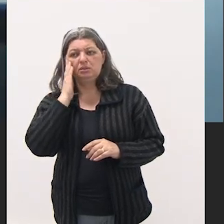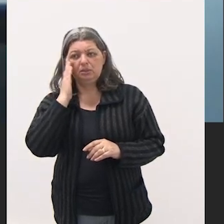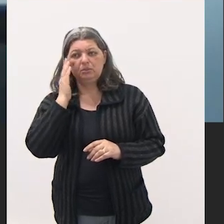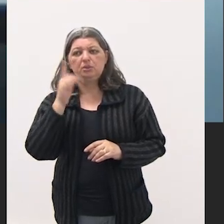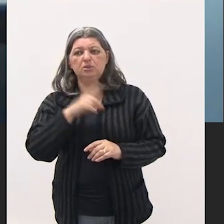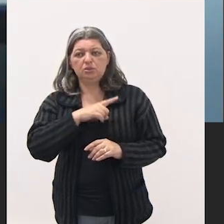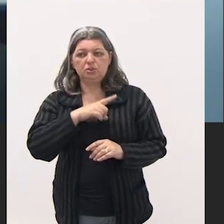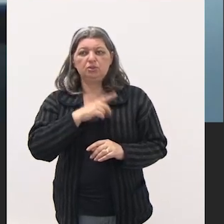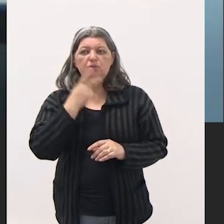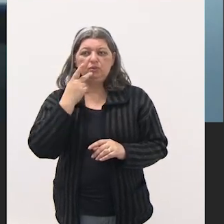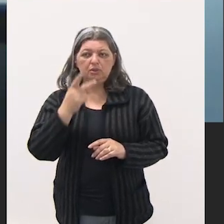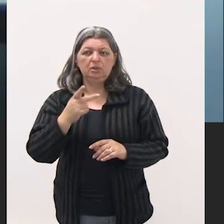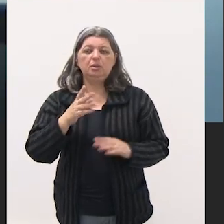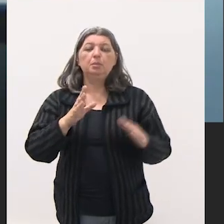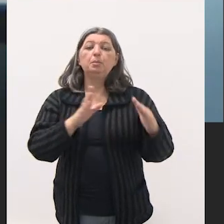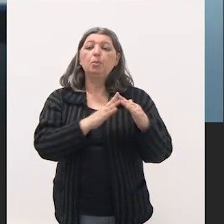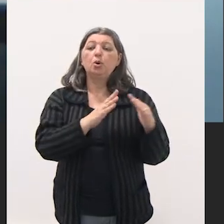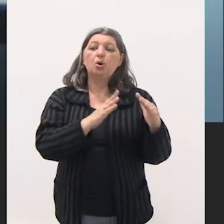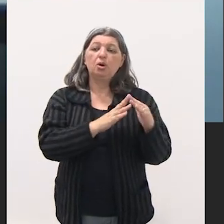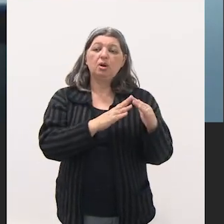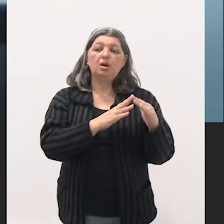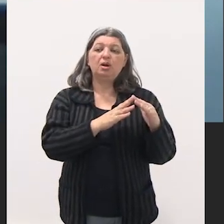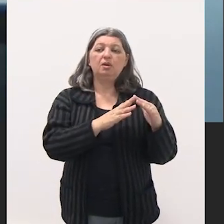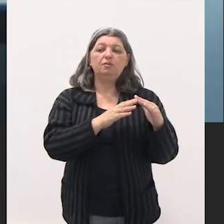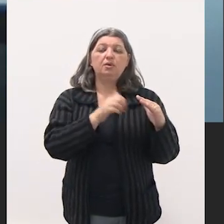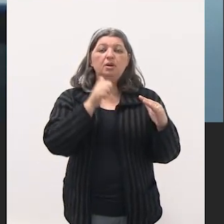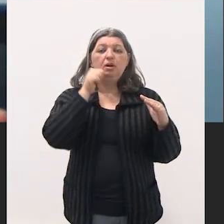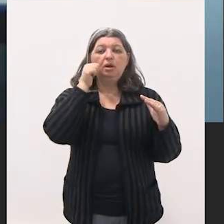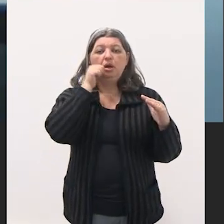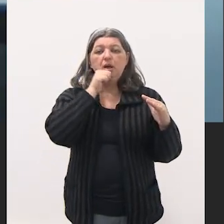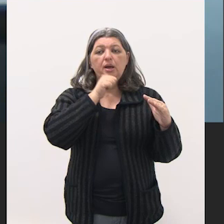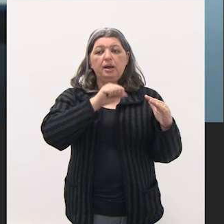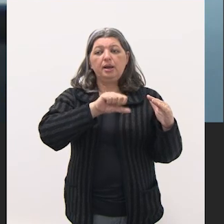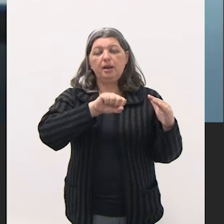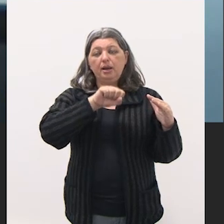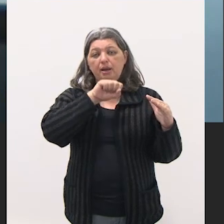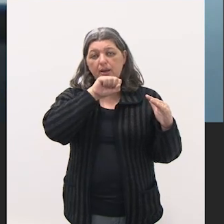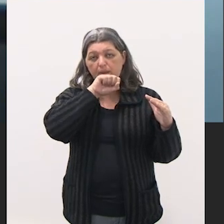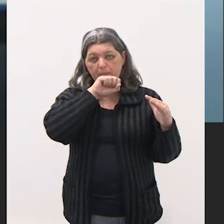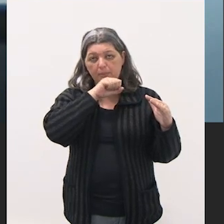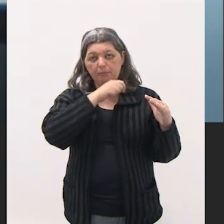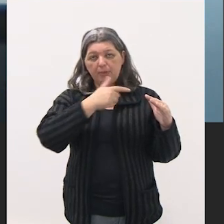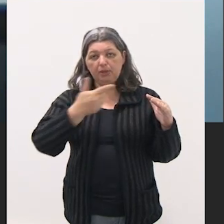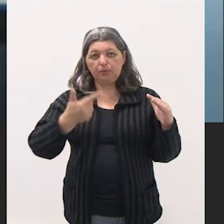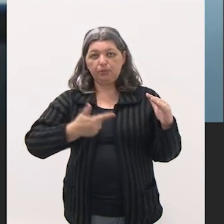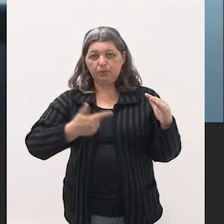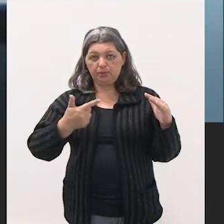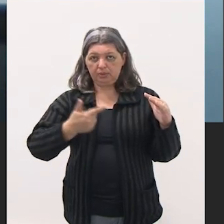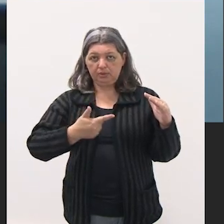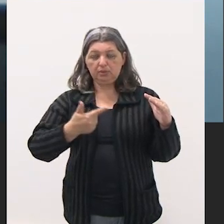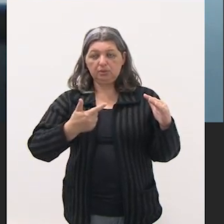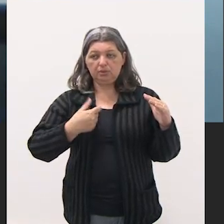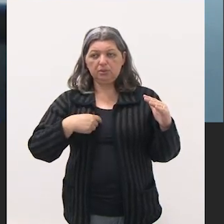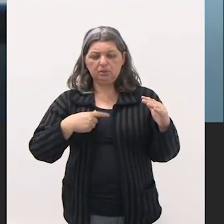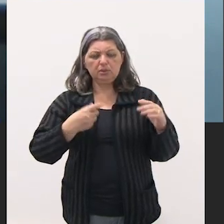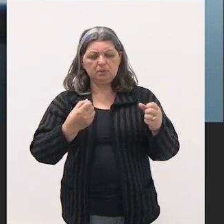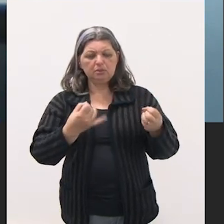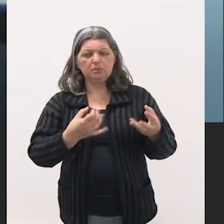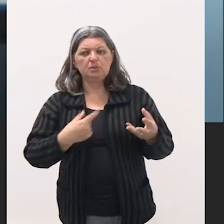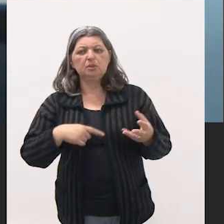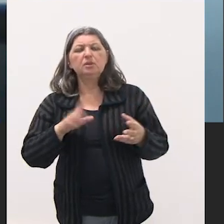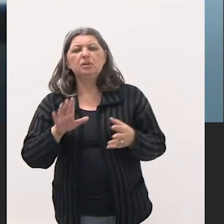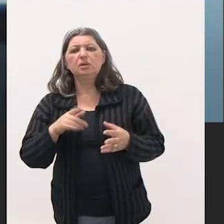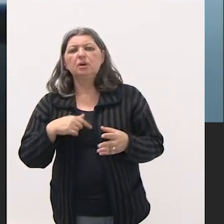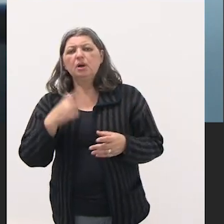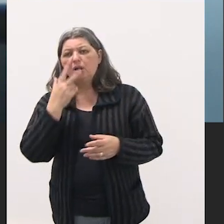falado que ela morava com a madrasta, aí me identifiquei, e aí eu falei, mas eu achei